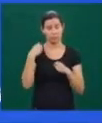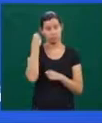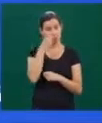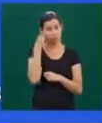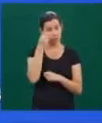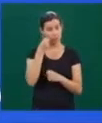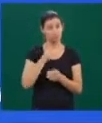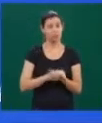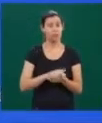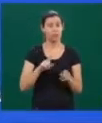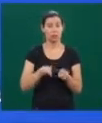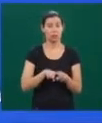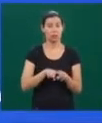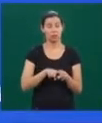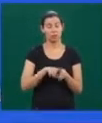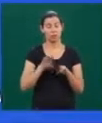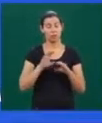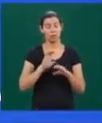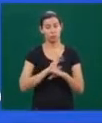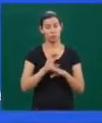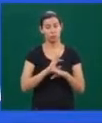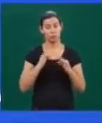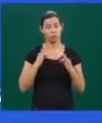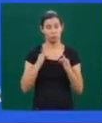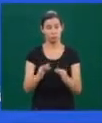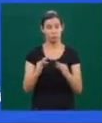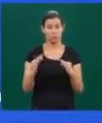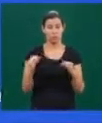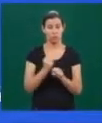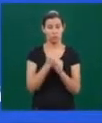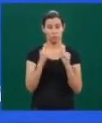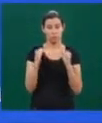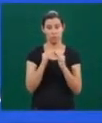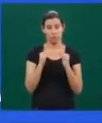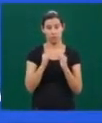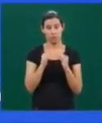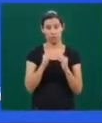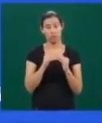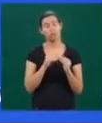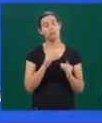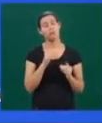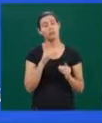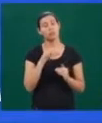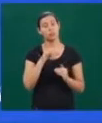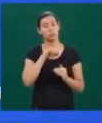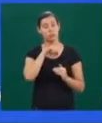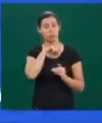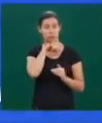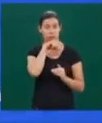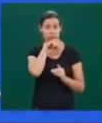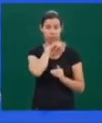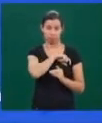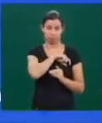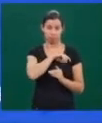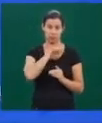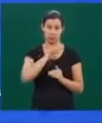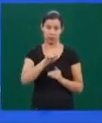na função, curso técnico em edificações, habilitação A e moto própria. O contato